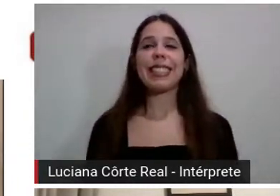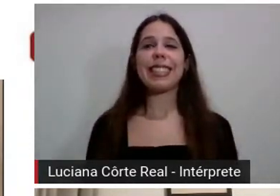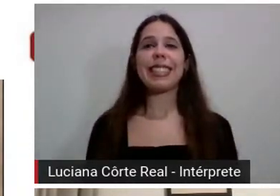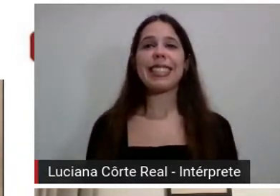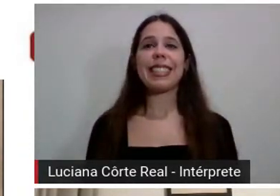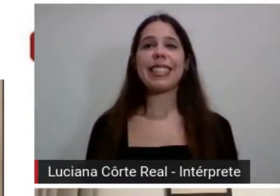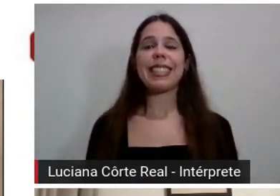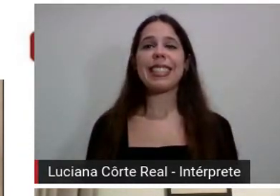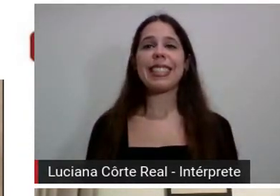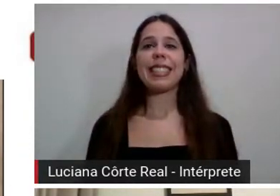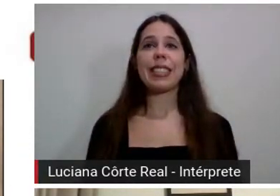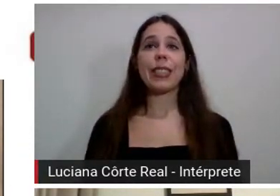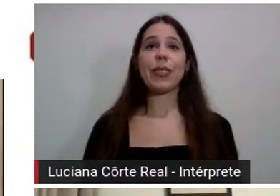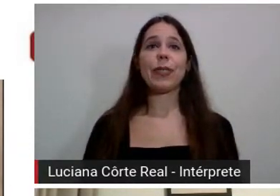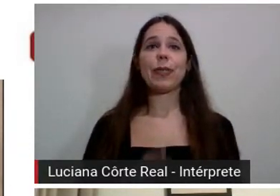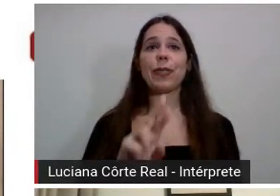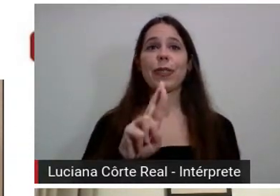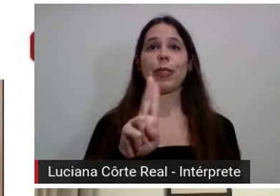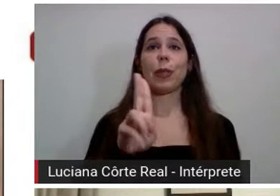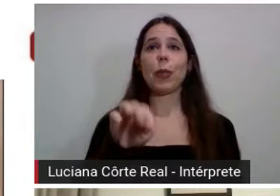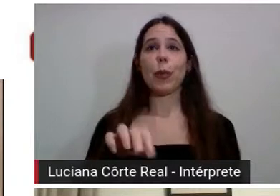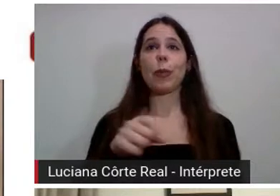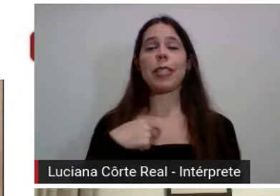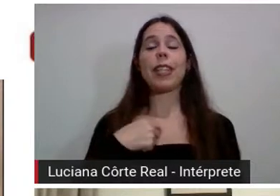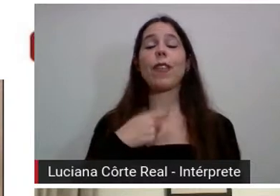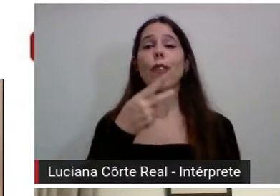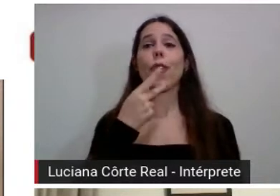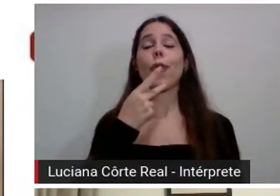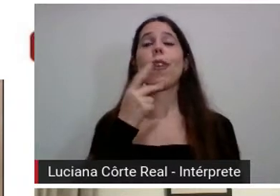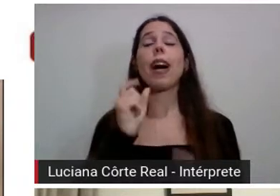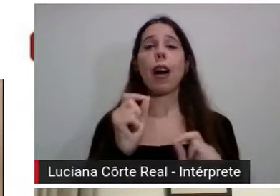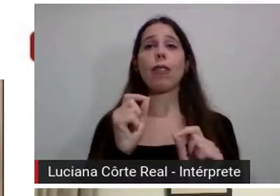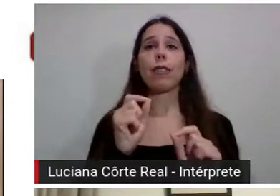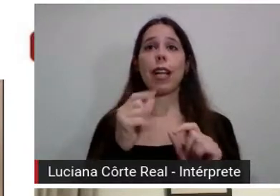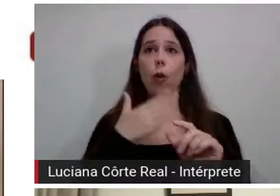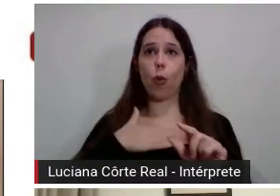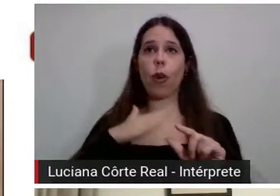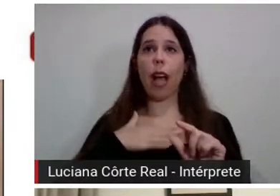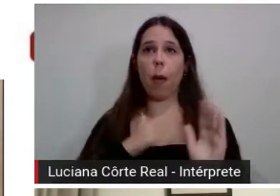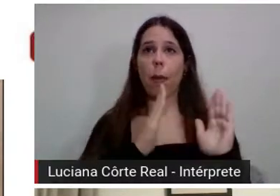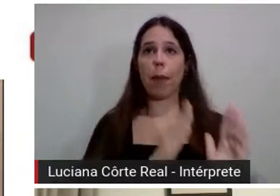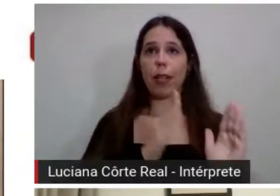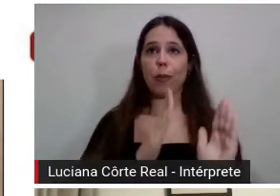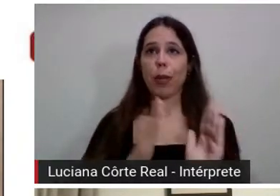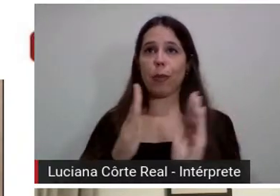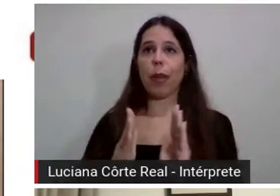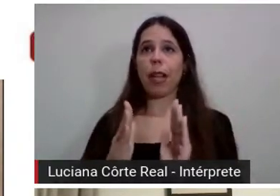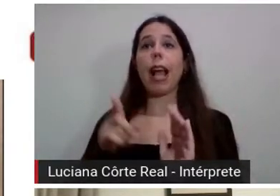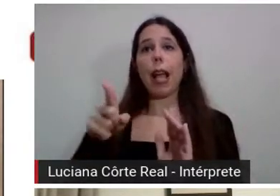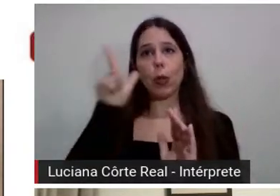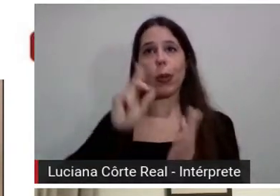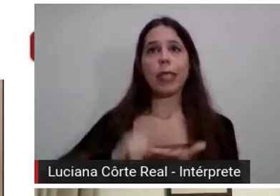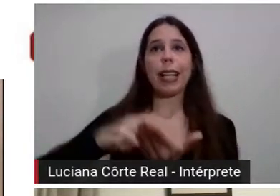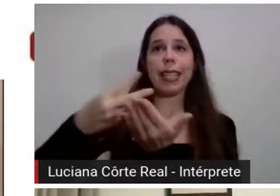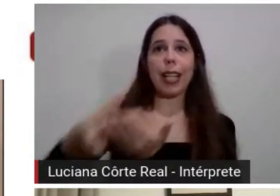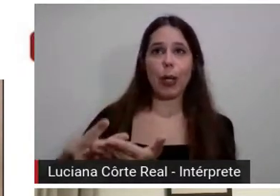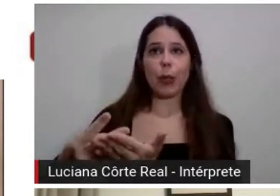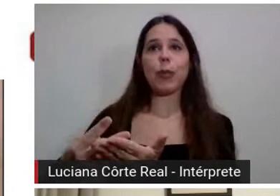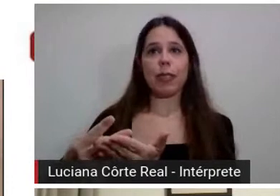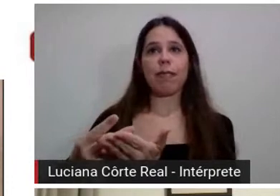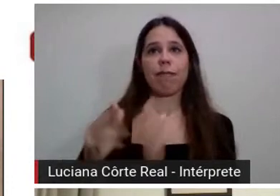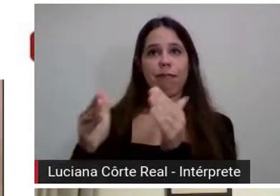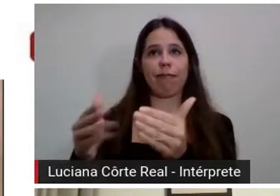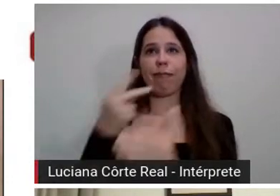Então, vamos lá. Rubens, eu vou fazendo pausado para você traduzir a apresentação ao professor Bruce Baker.